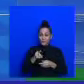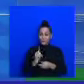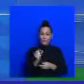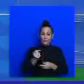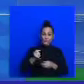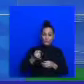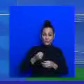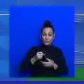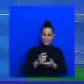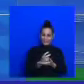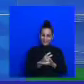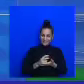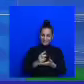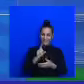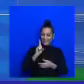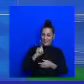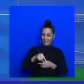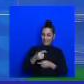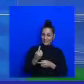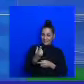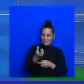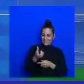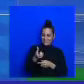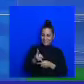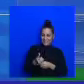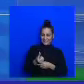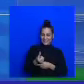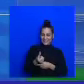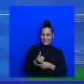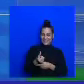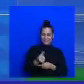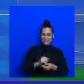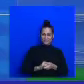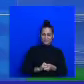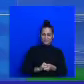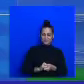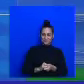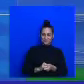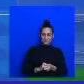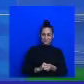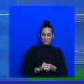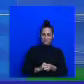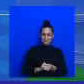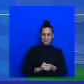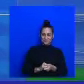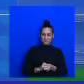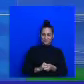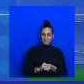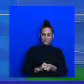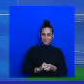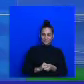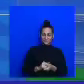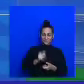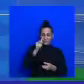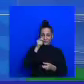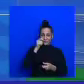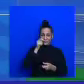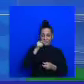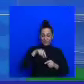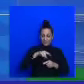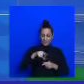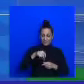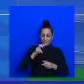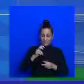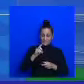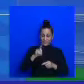e último número da quina bola Rosa 16 rosa número 16 as cinco